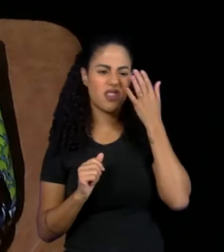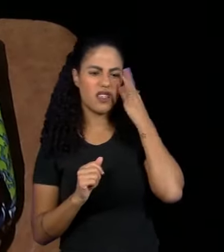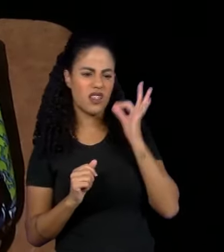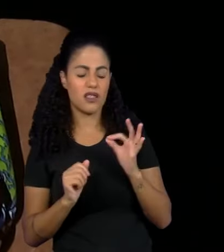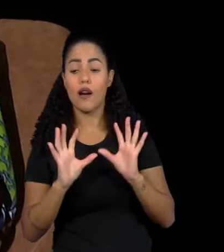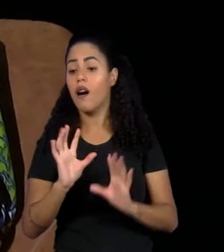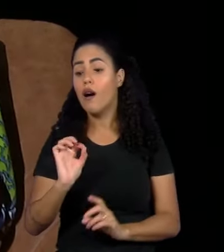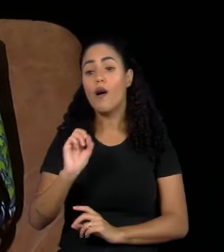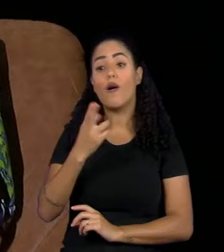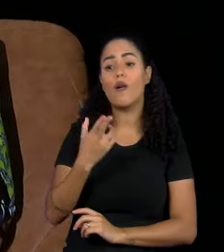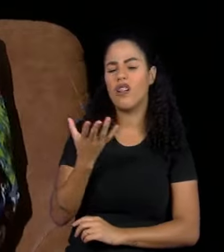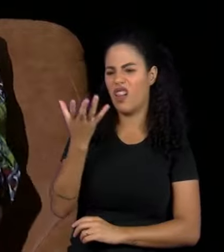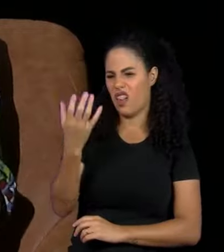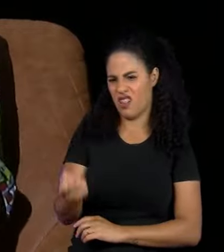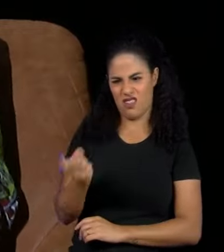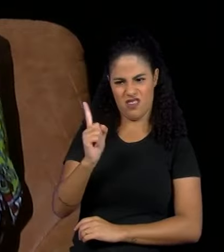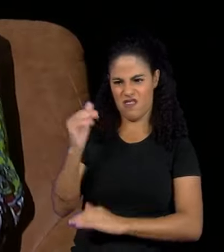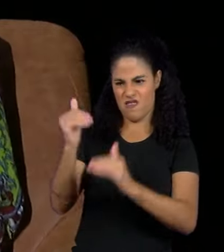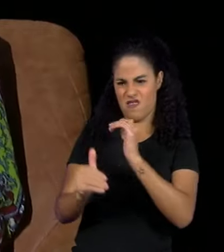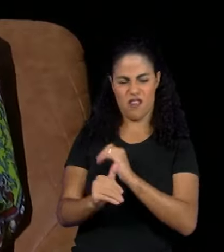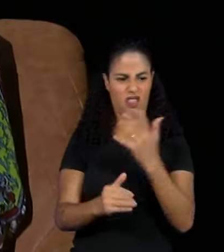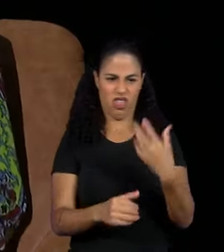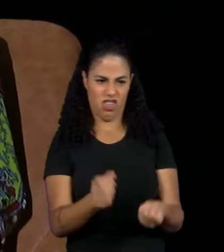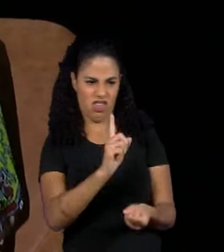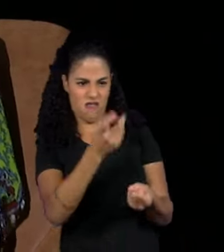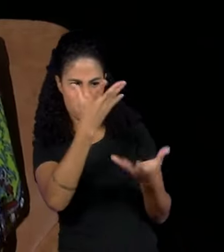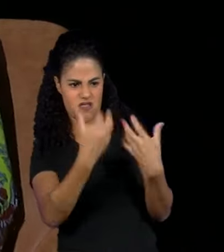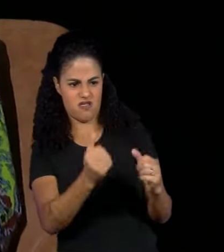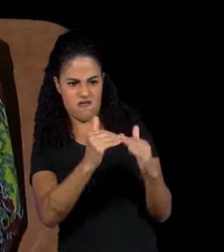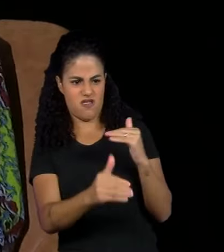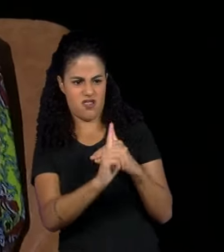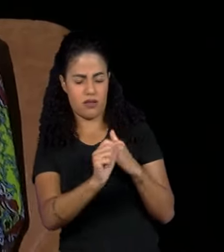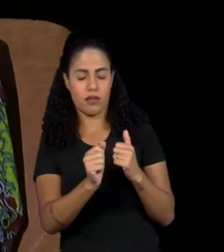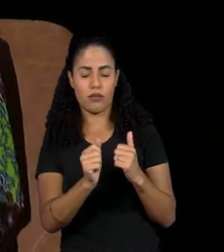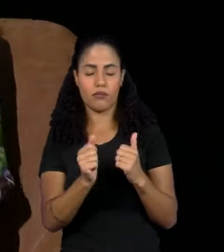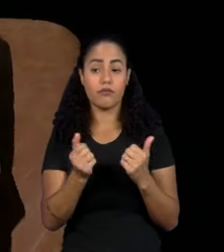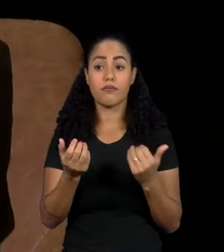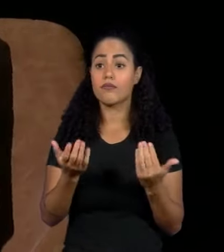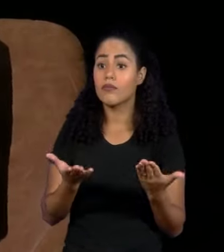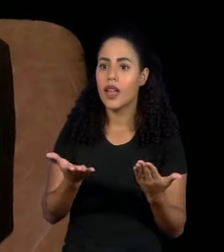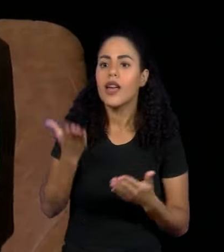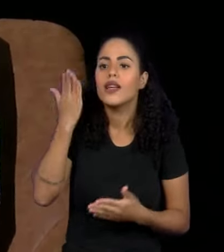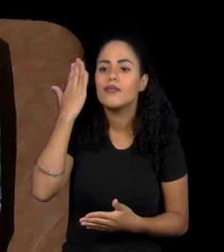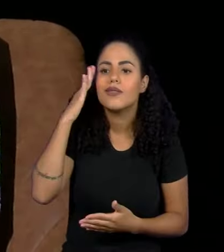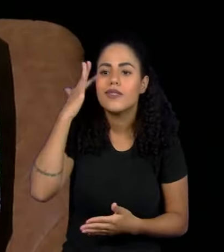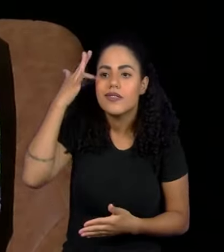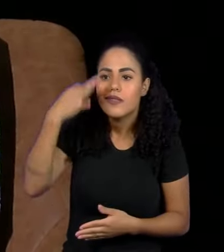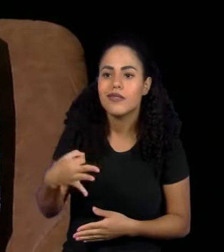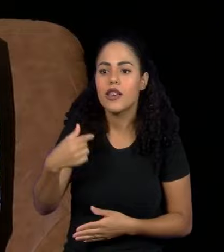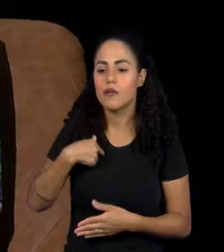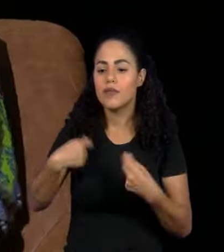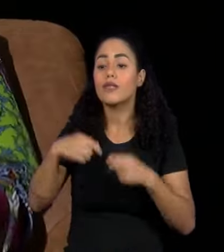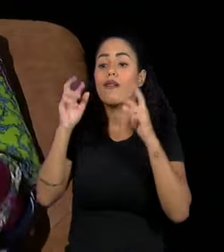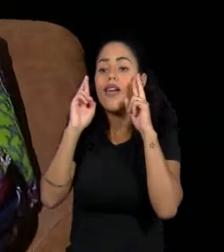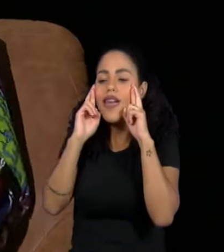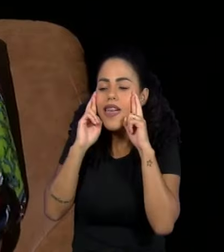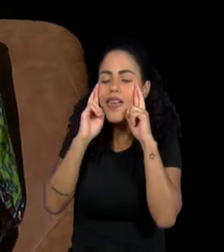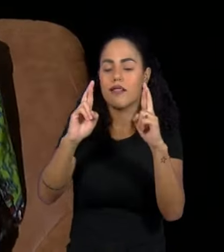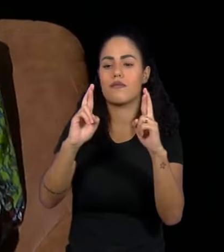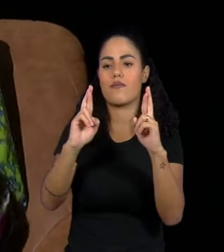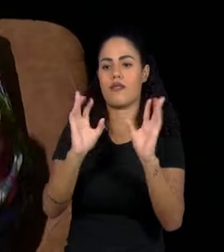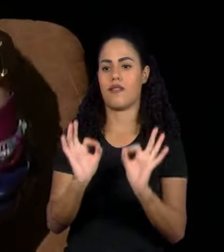a verdade do outro, ainda que eu não compreenda, ainda que eu não concorde, eu consigo aceitar a verdade do outro.